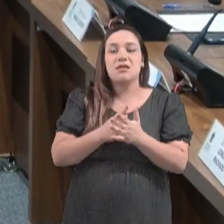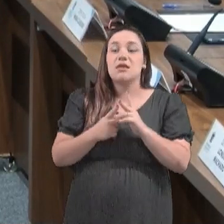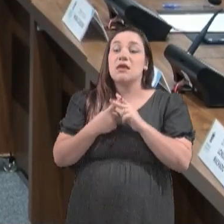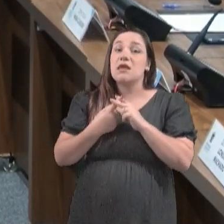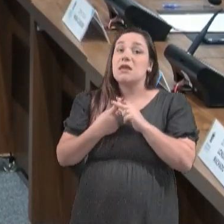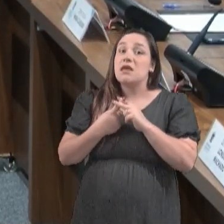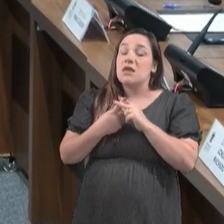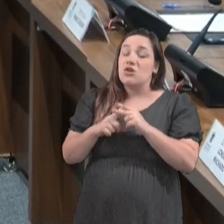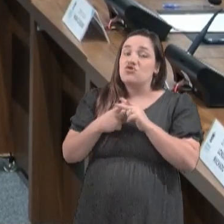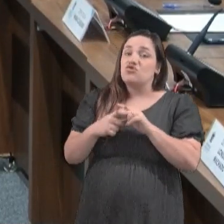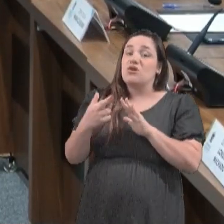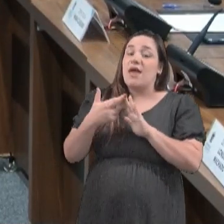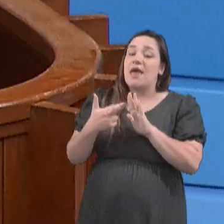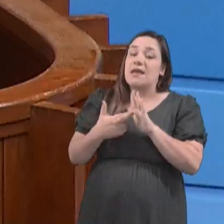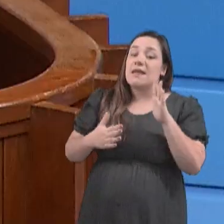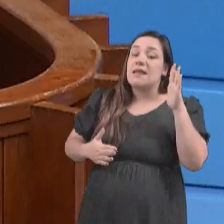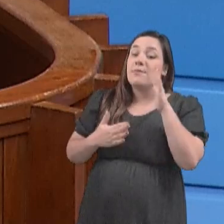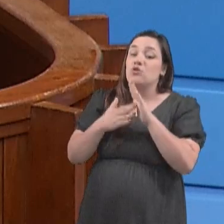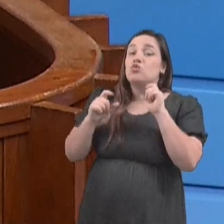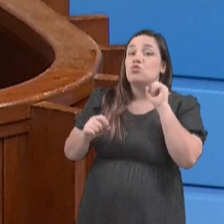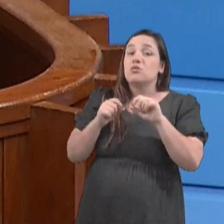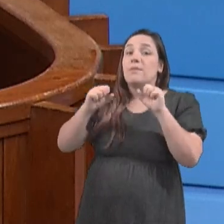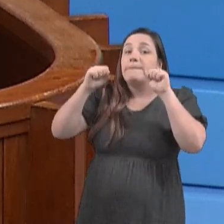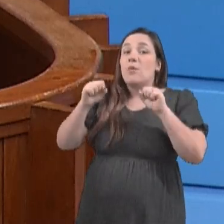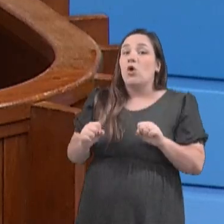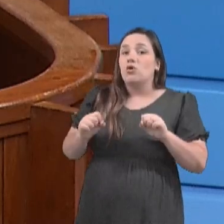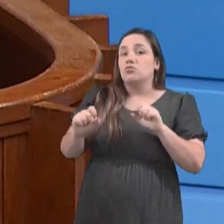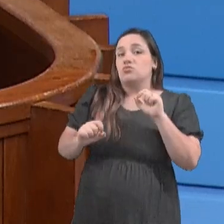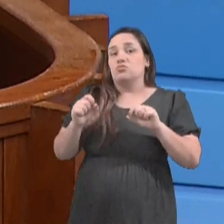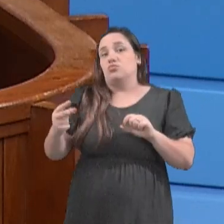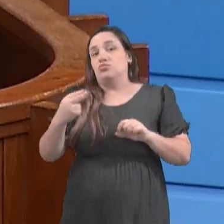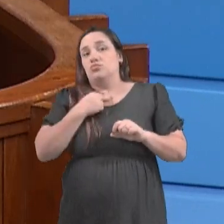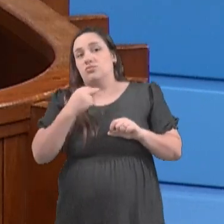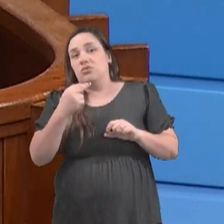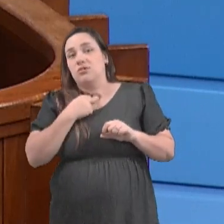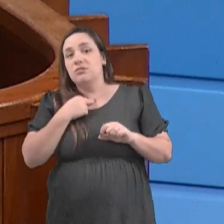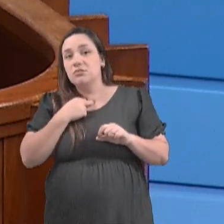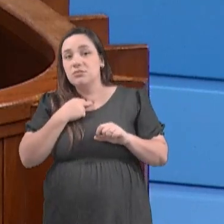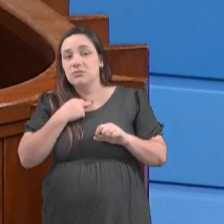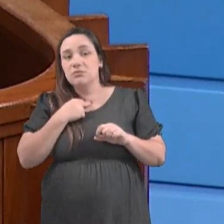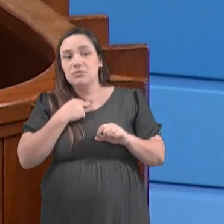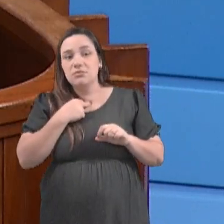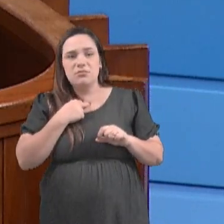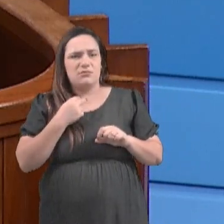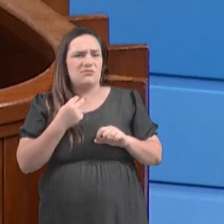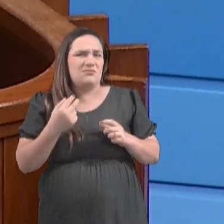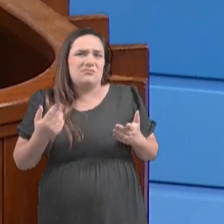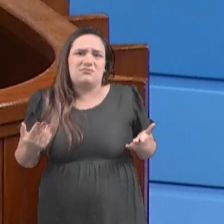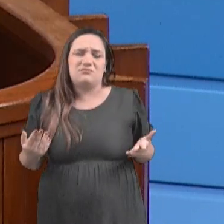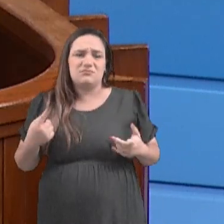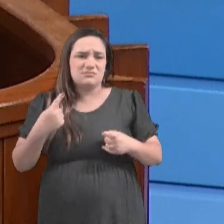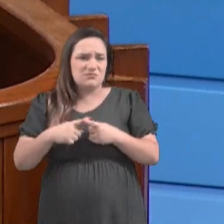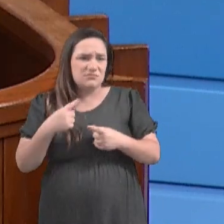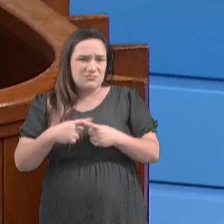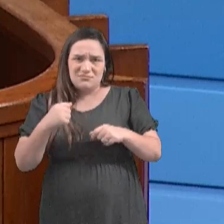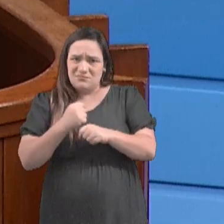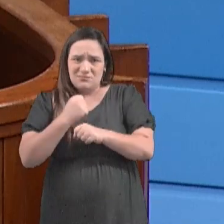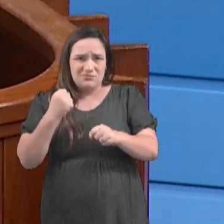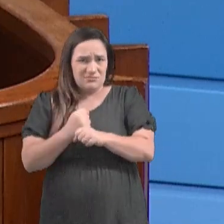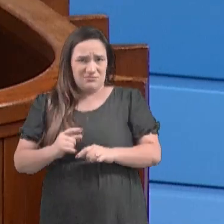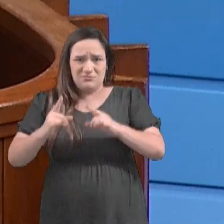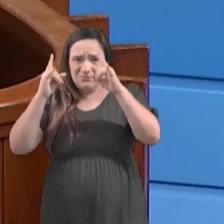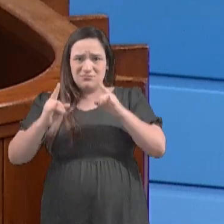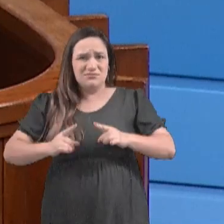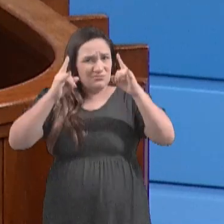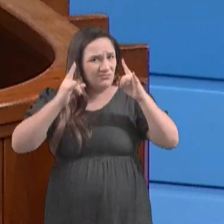pode, o que não pode, estabelecer limites a essa verticalização